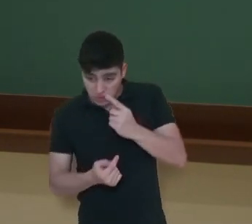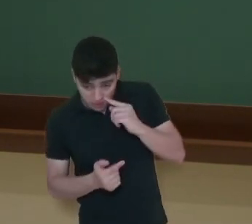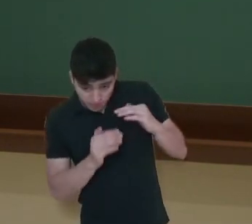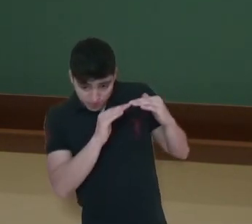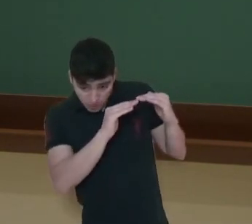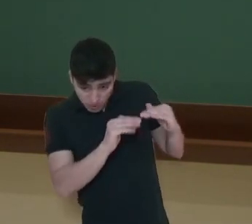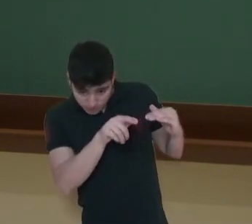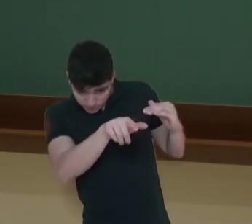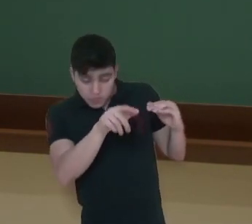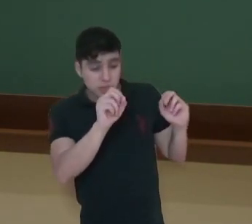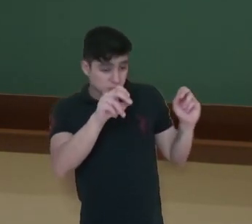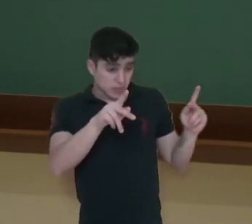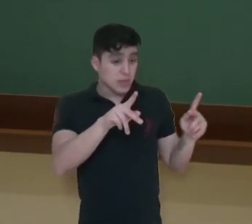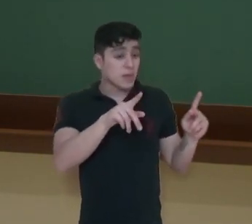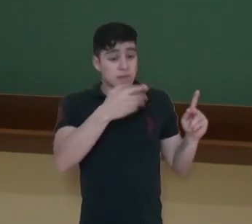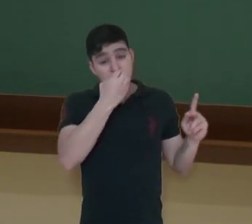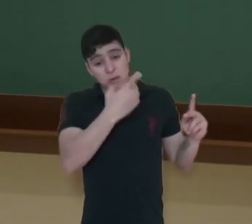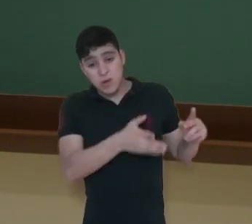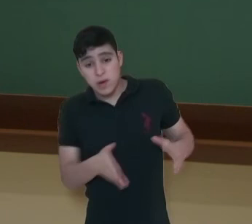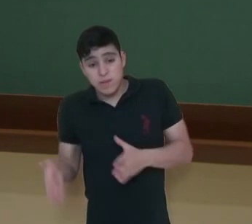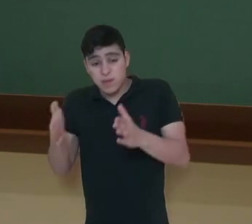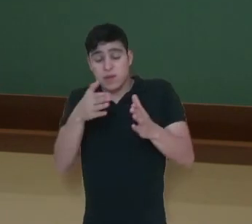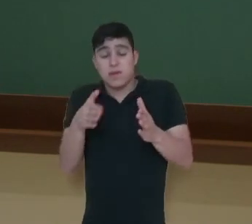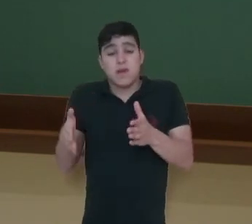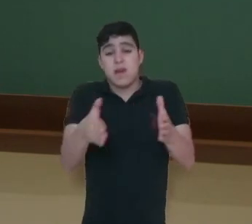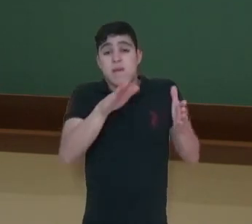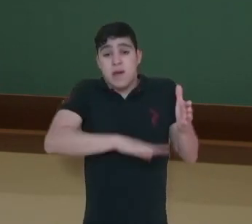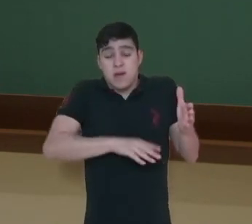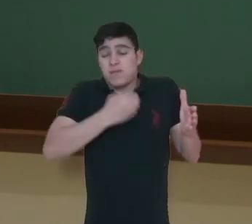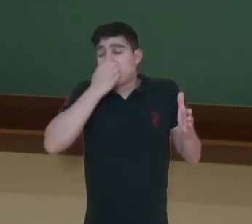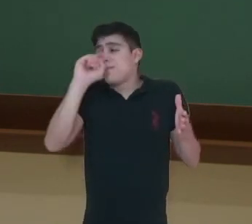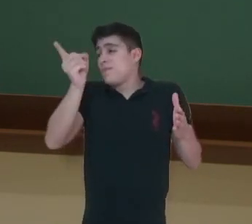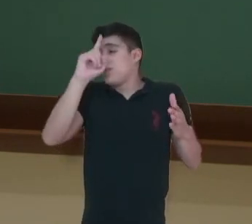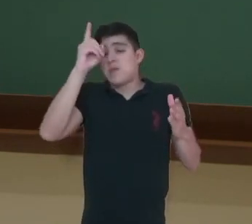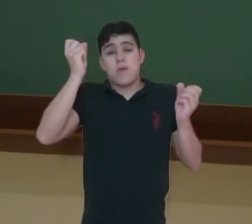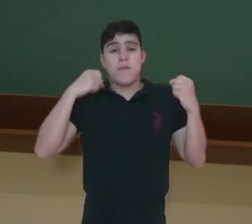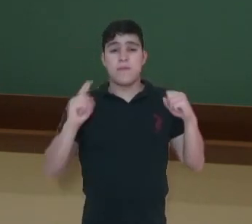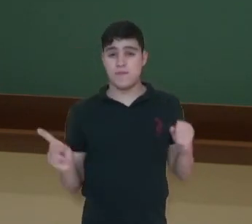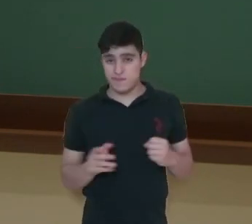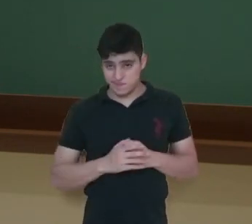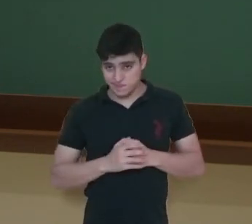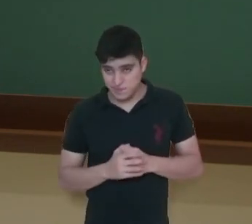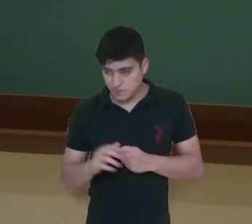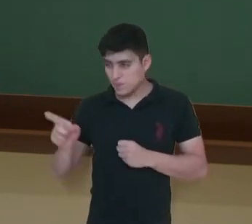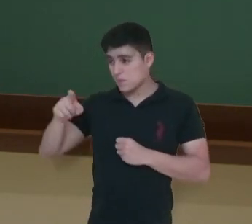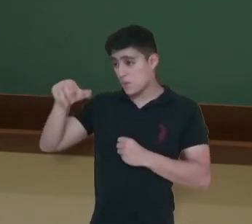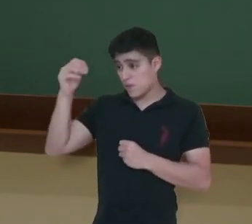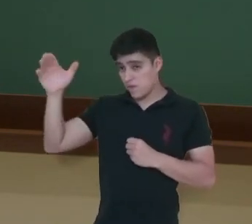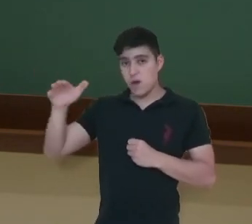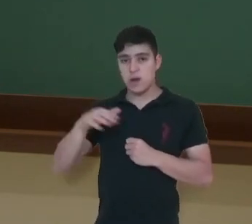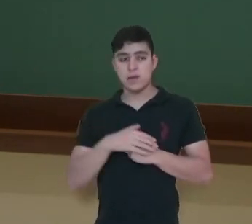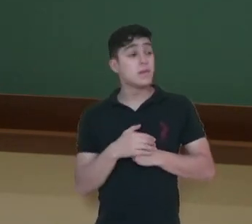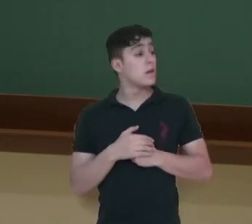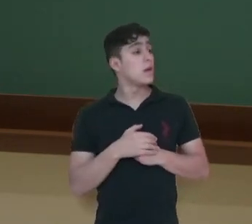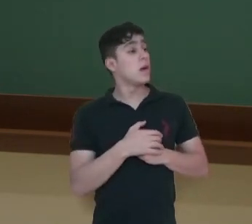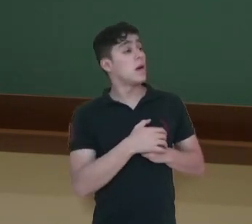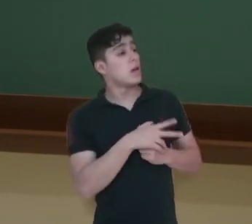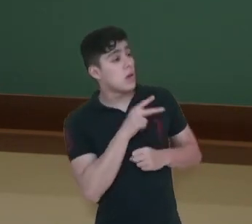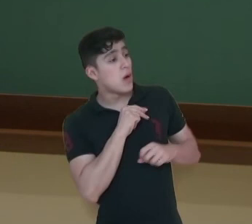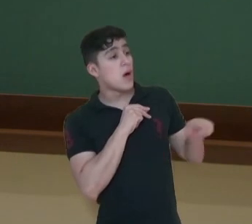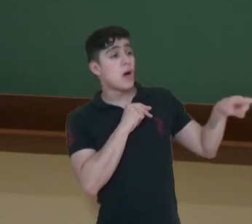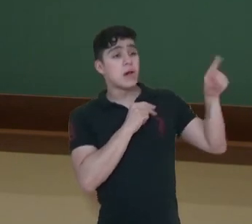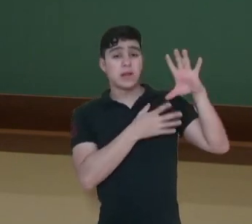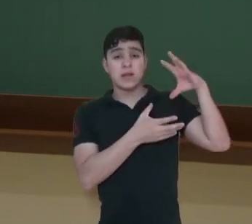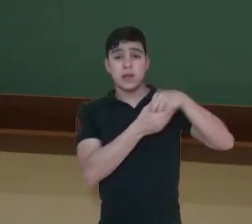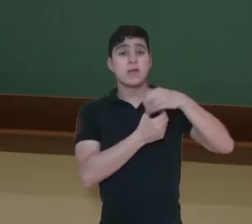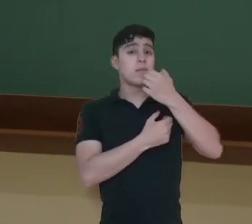ruim, vale a pena o caminho bom. E mostrando para fora de quem não está dentro da favela, quem não está dentro da comunidade, como tem gente boa lá dentro, como tem coisas boas,